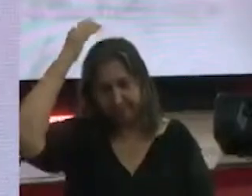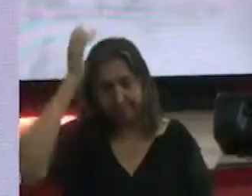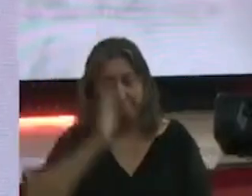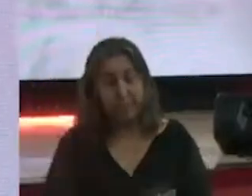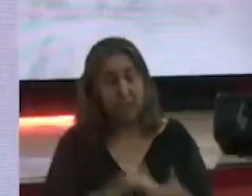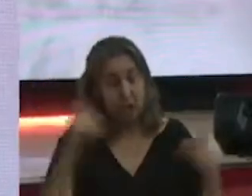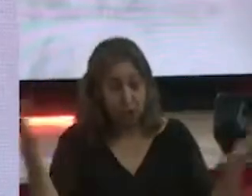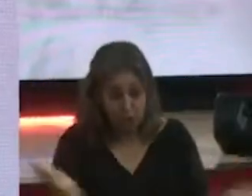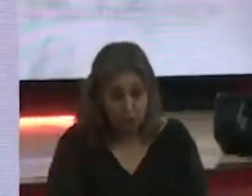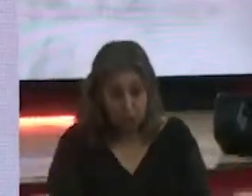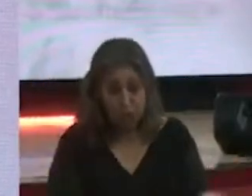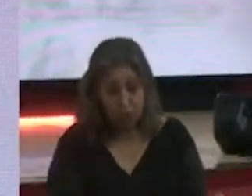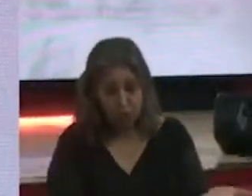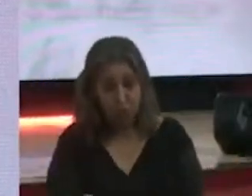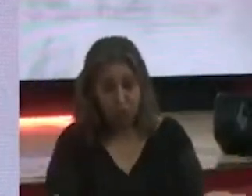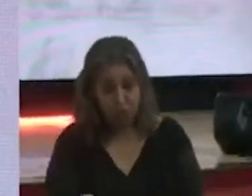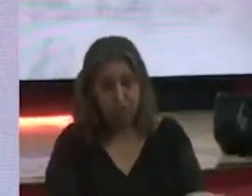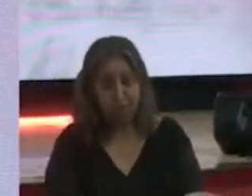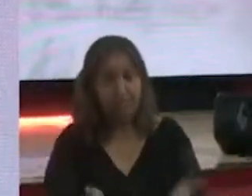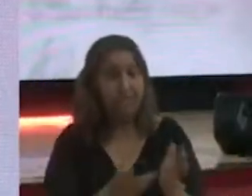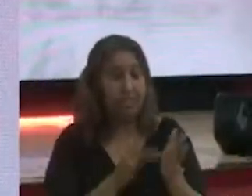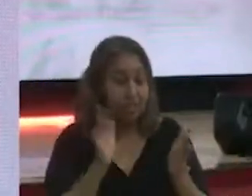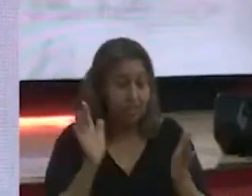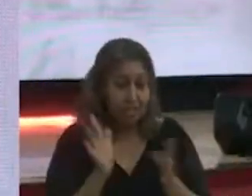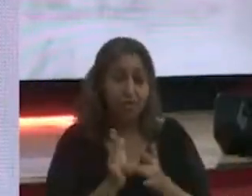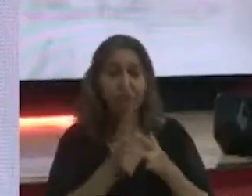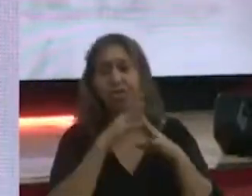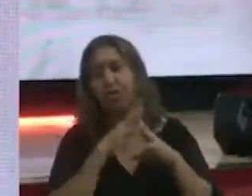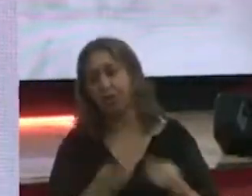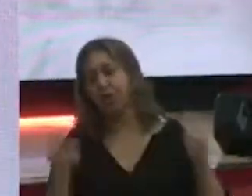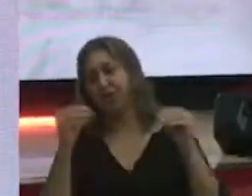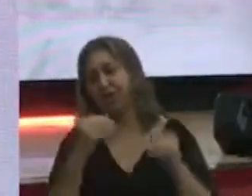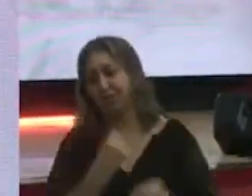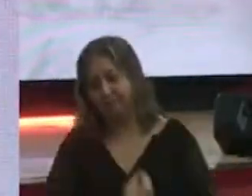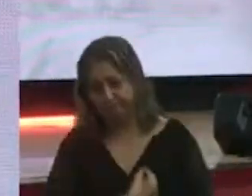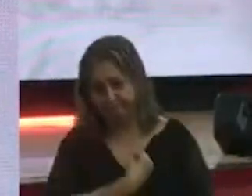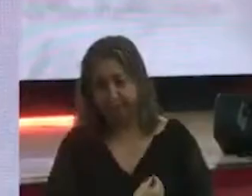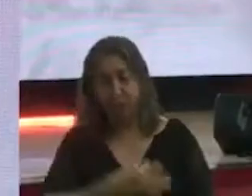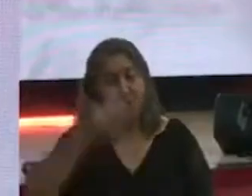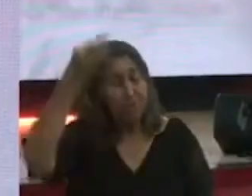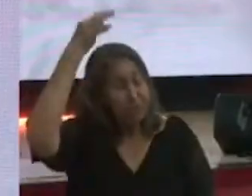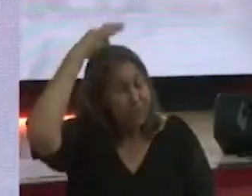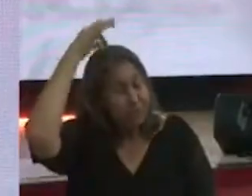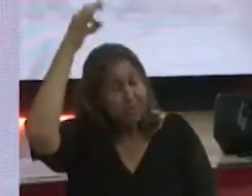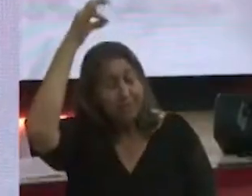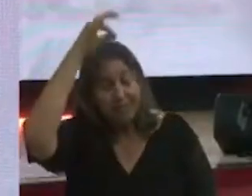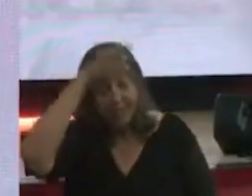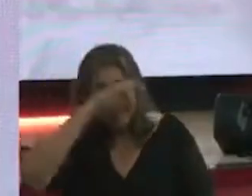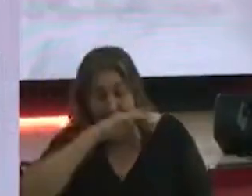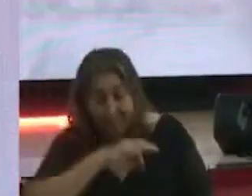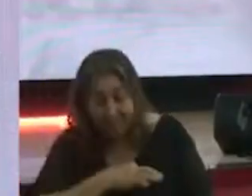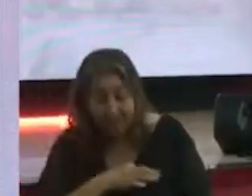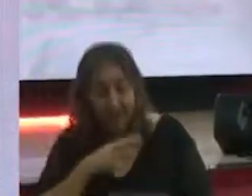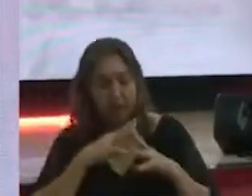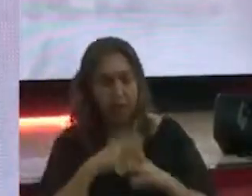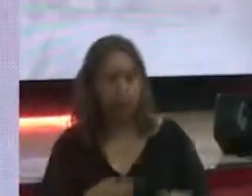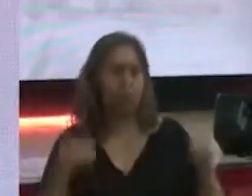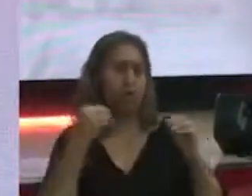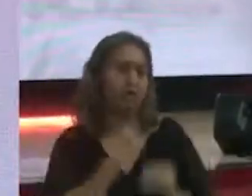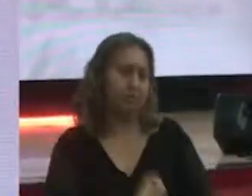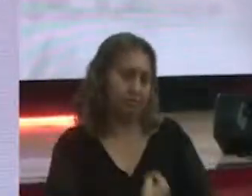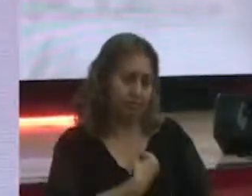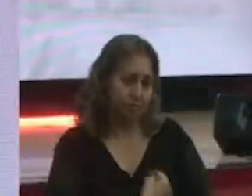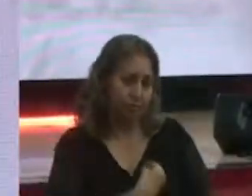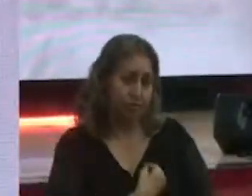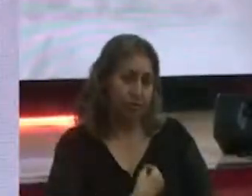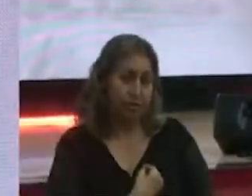Esta Noite Jesus quer te curar o espírito santo quer te curar